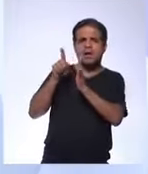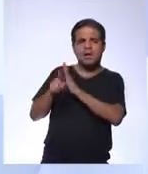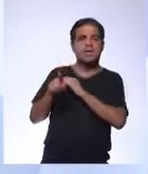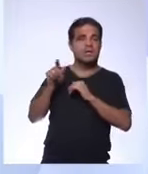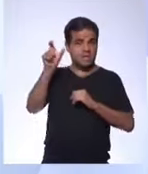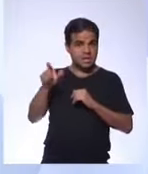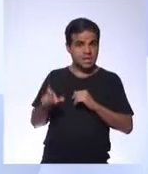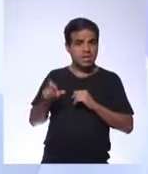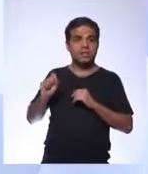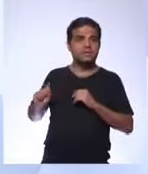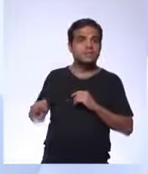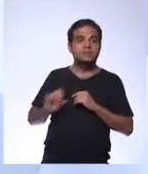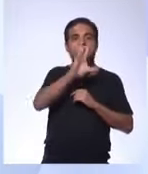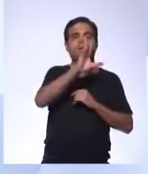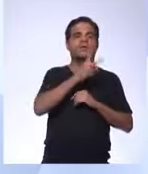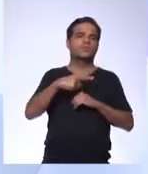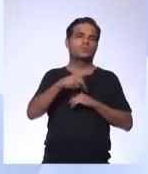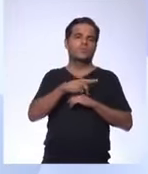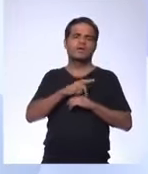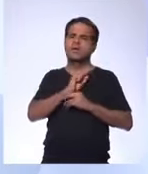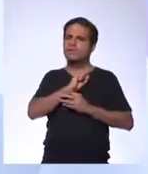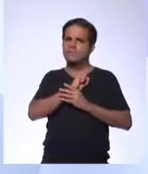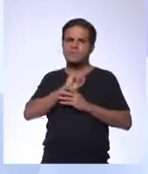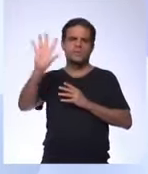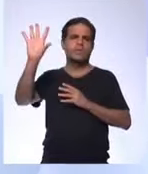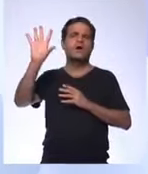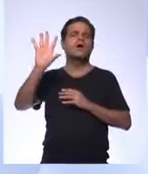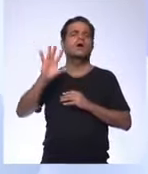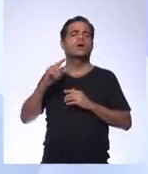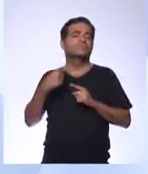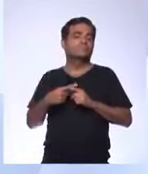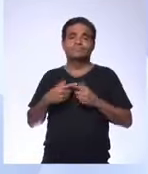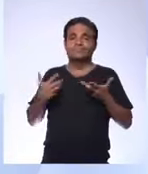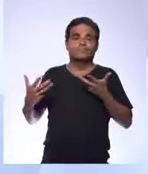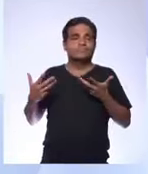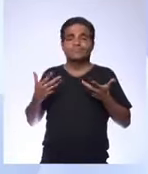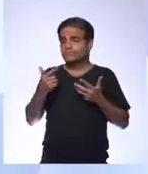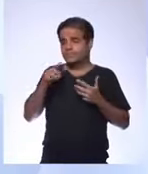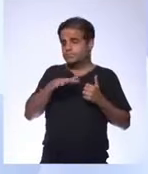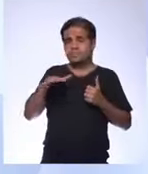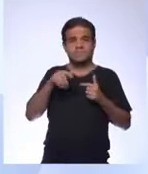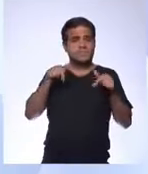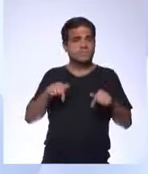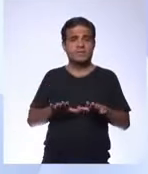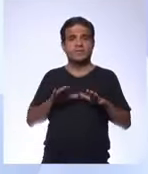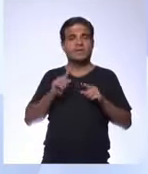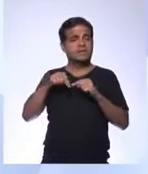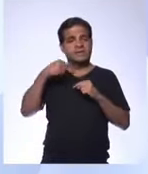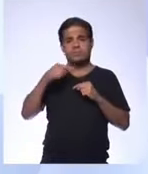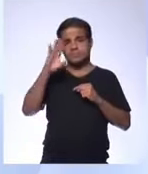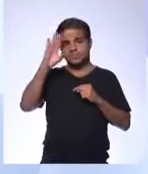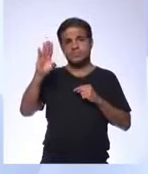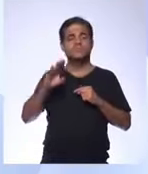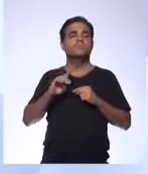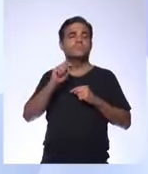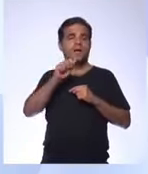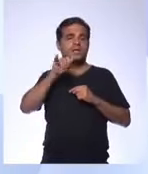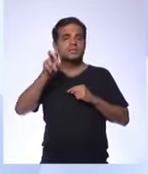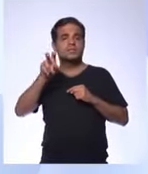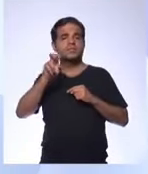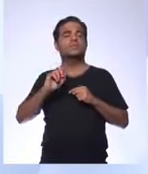acabou saindo do país também, num determinado momento, porque ficou sem ambiente, principalmente após o AI-5.